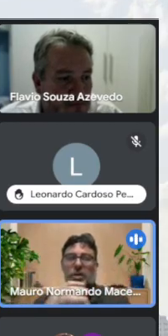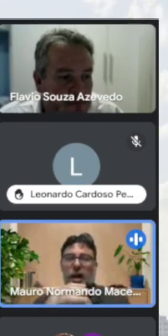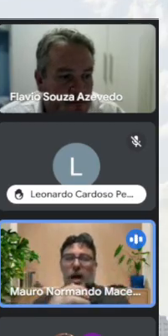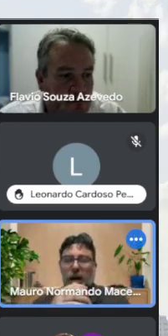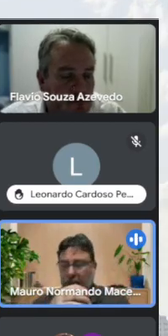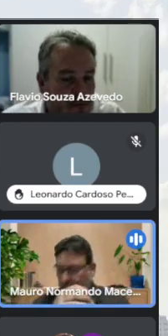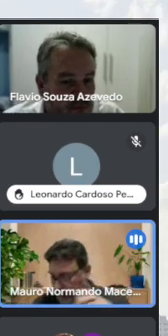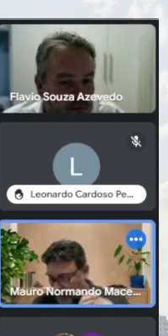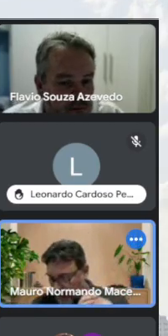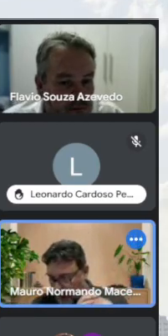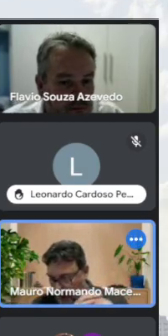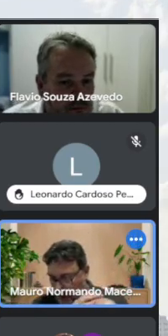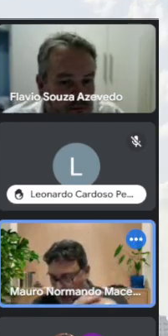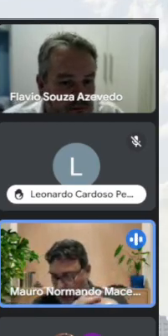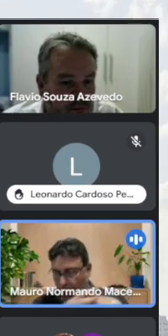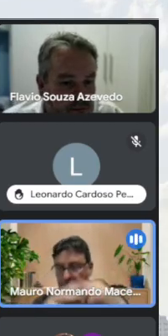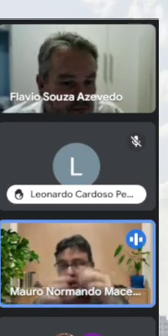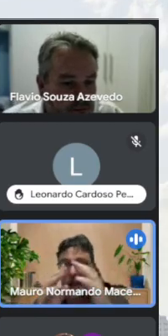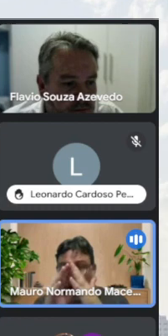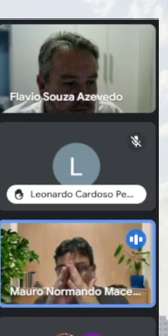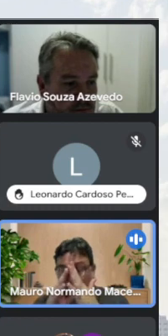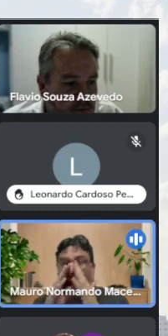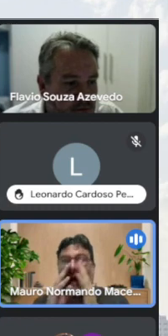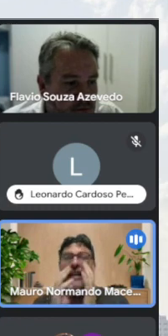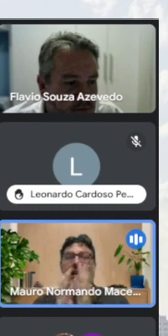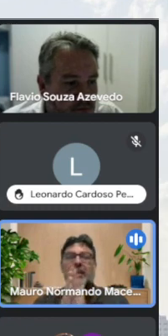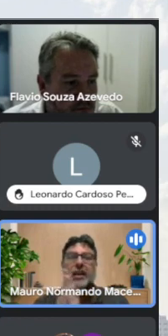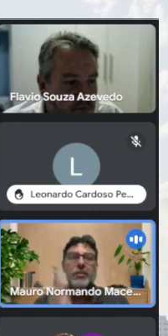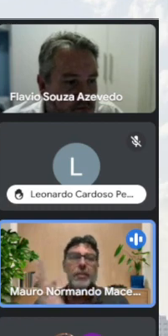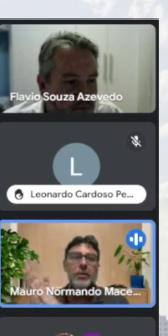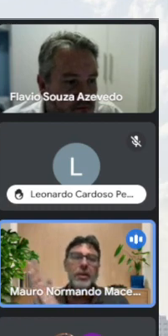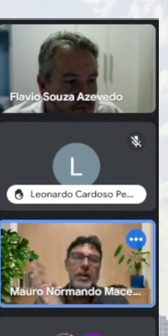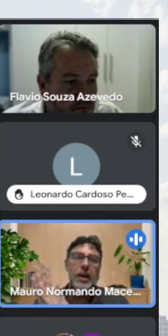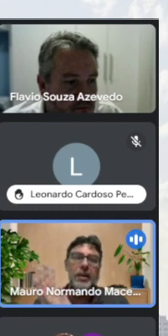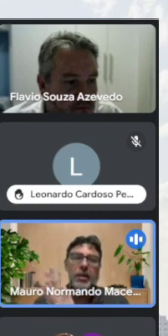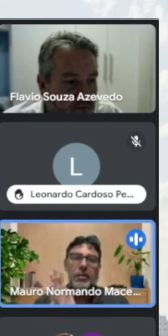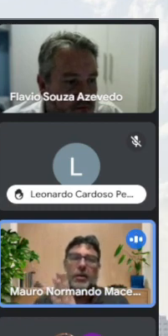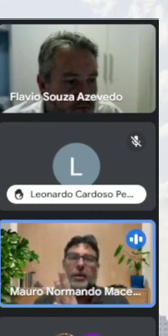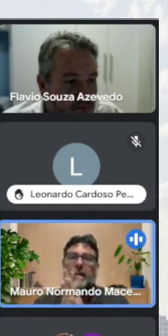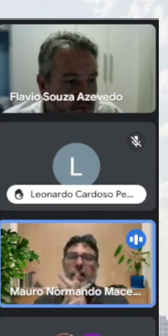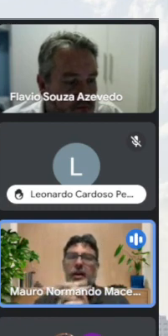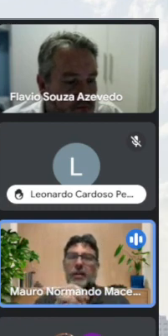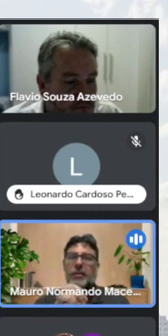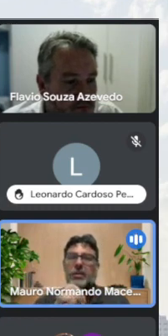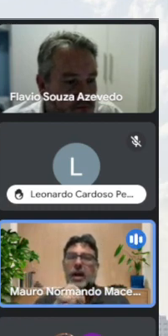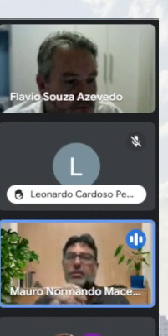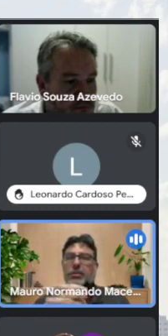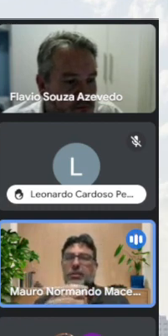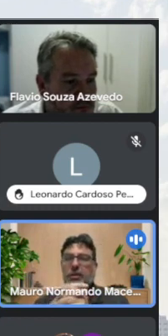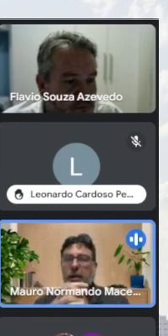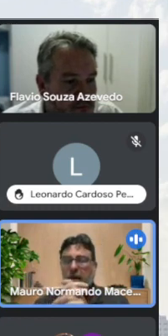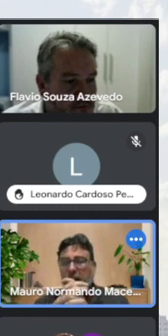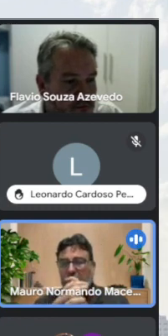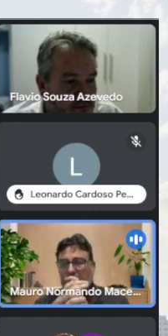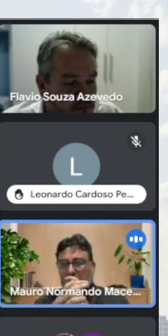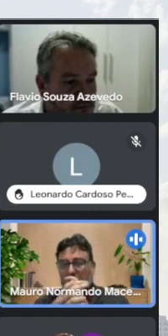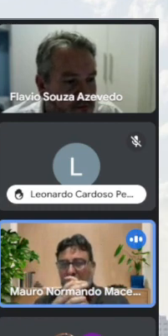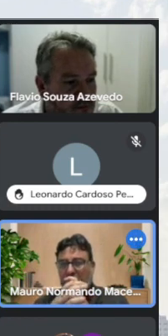nos estudos de caso, o projeto do Caiara, eu tive a oportunidade de levar os